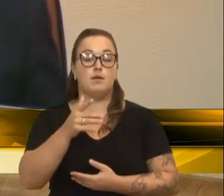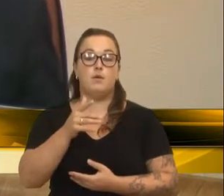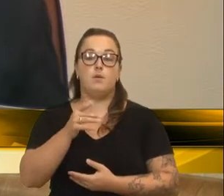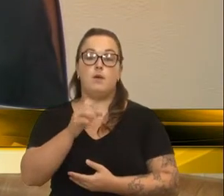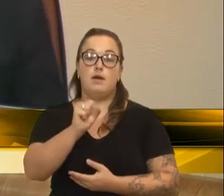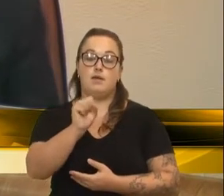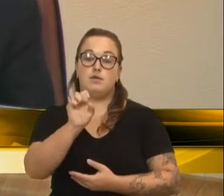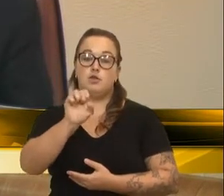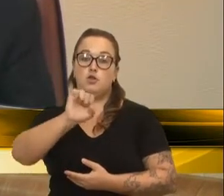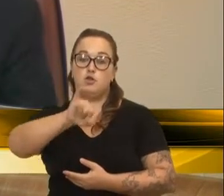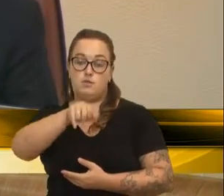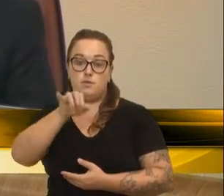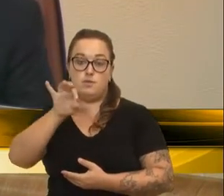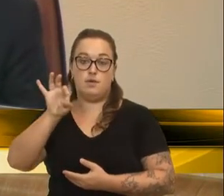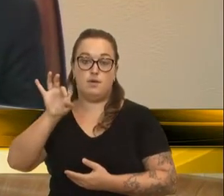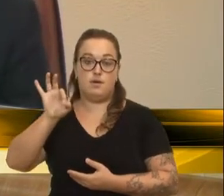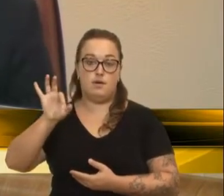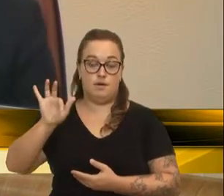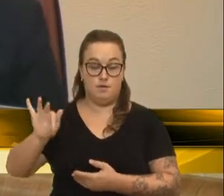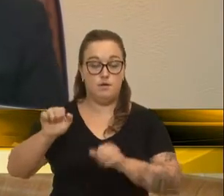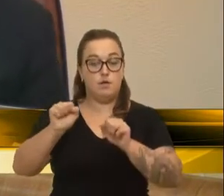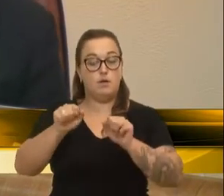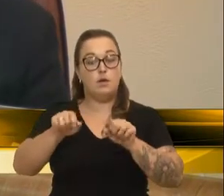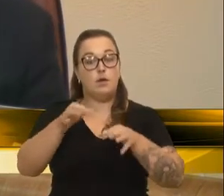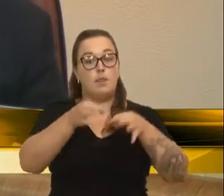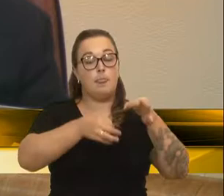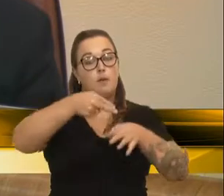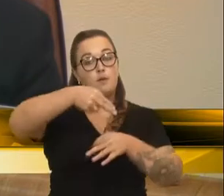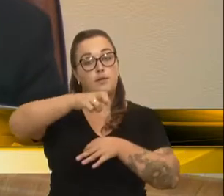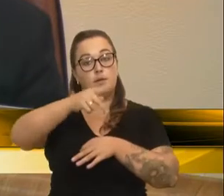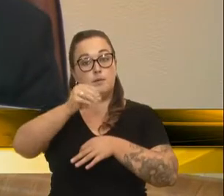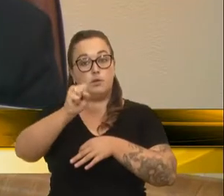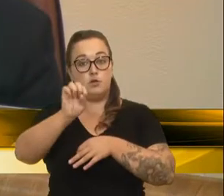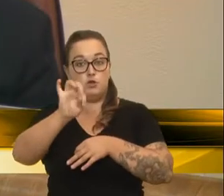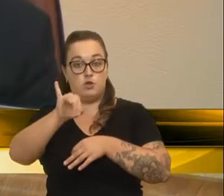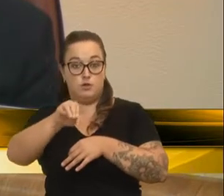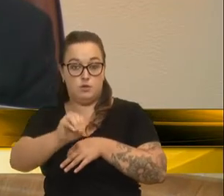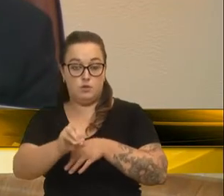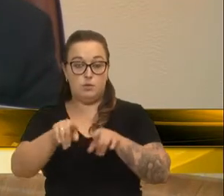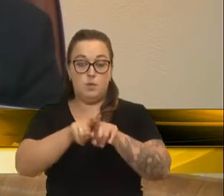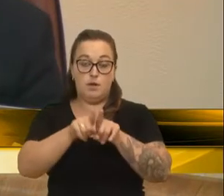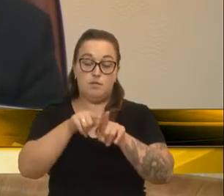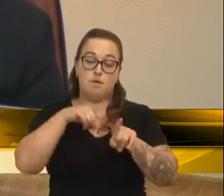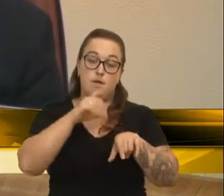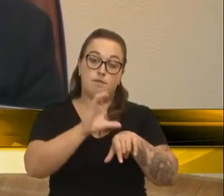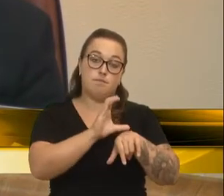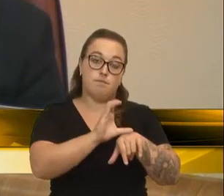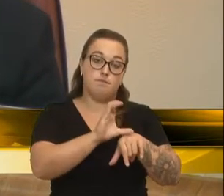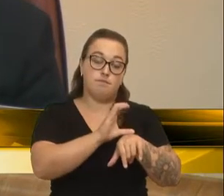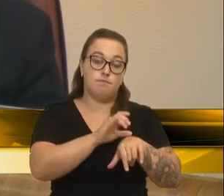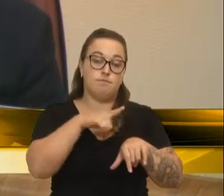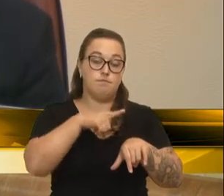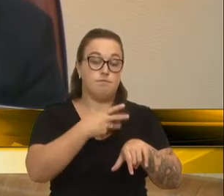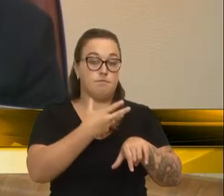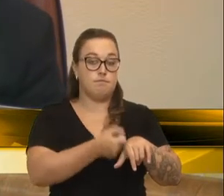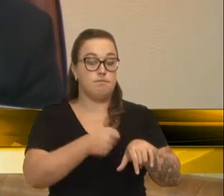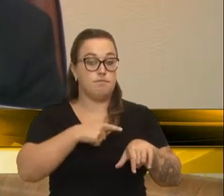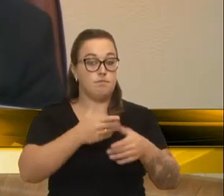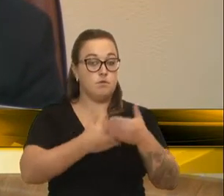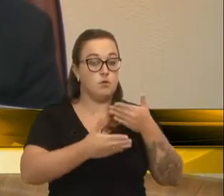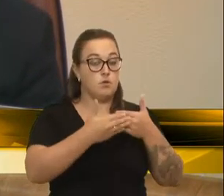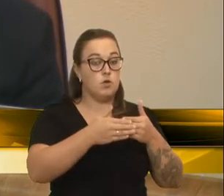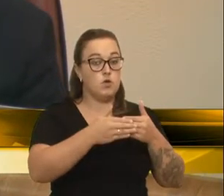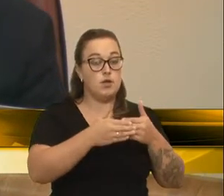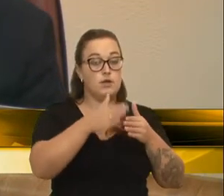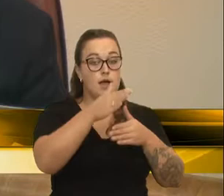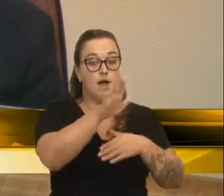consolidou o entendimento de que a proibição do nepotismo é exigência constitucional, vedada em todos os poderes da